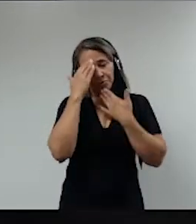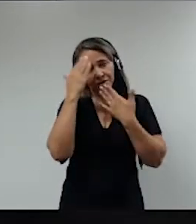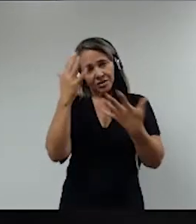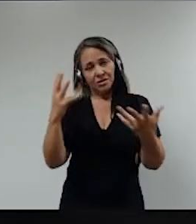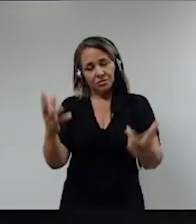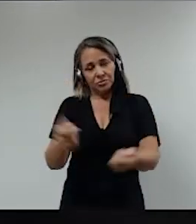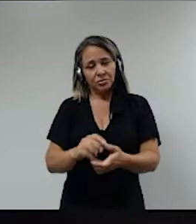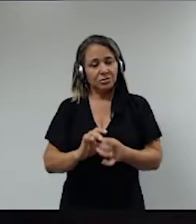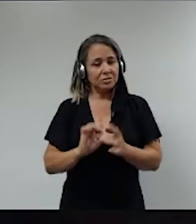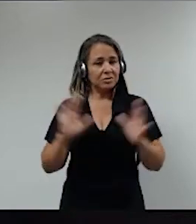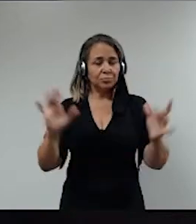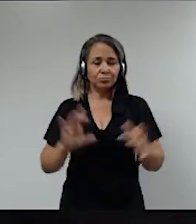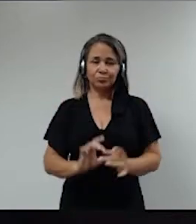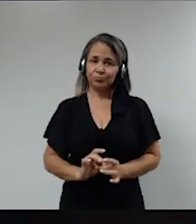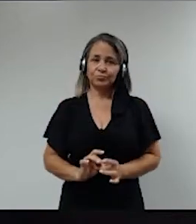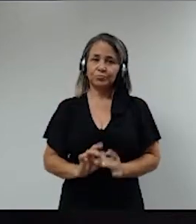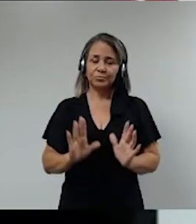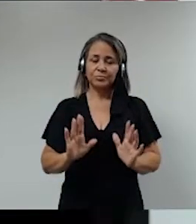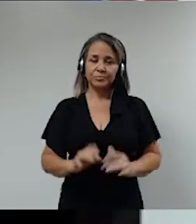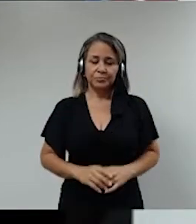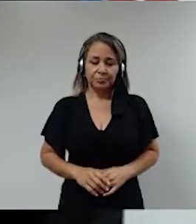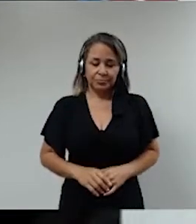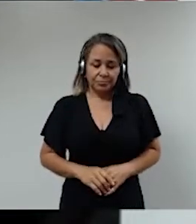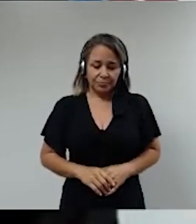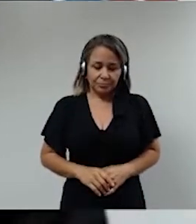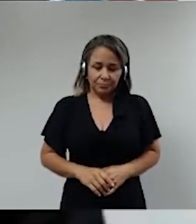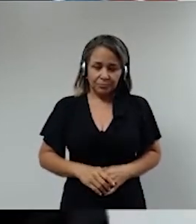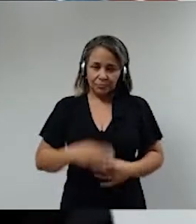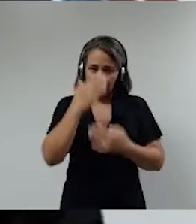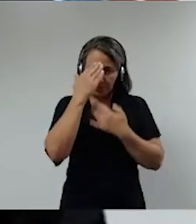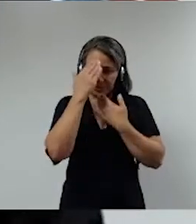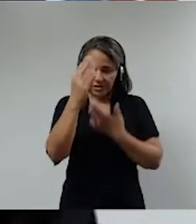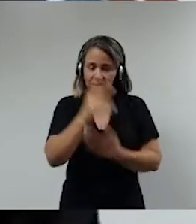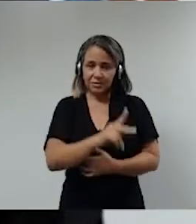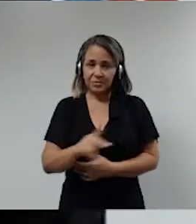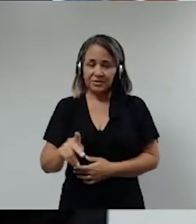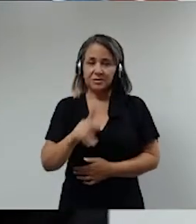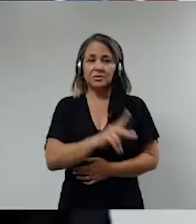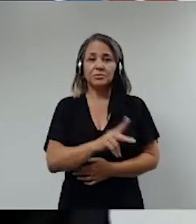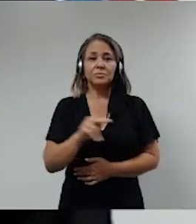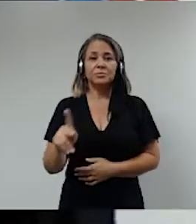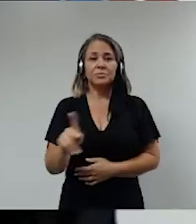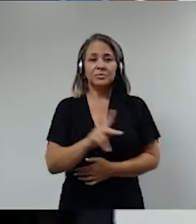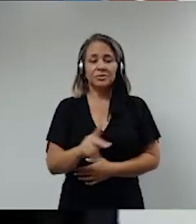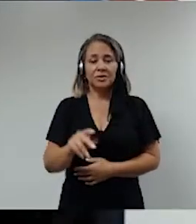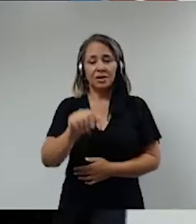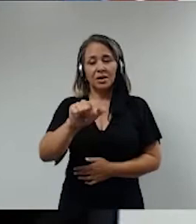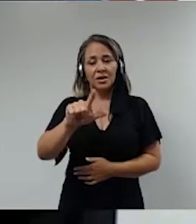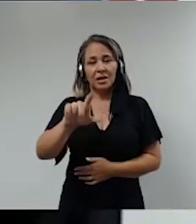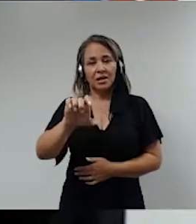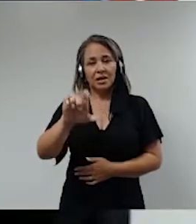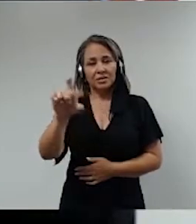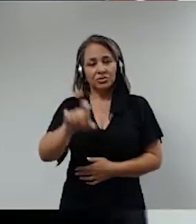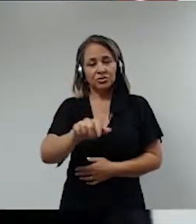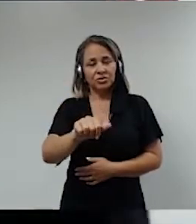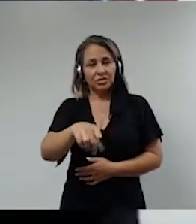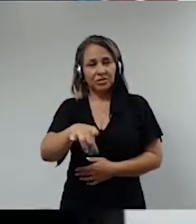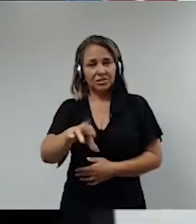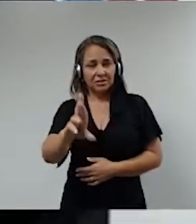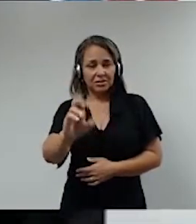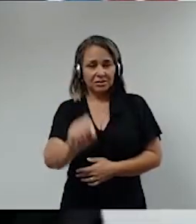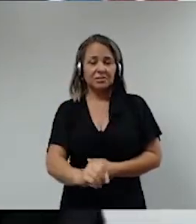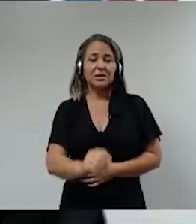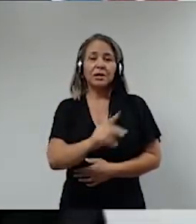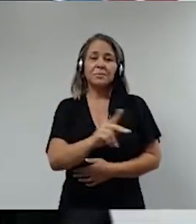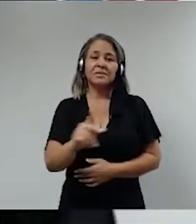sigo à disposição. Muito obrigado, presidente, professor Alexandre Barreto, como disse, presidente do